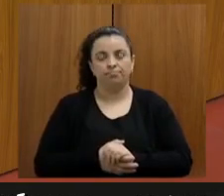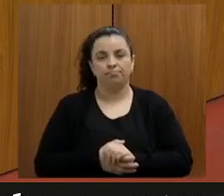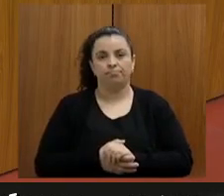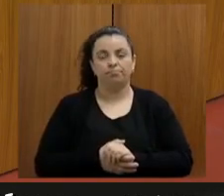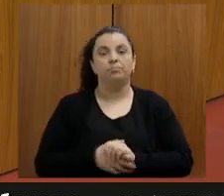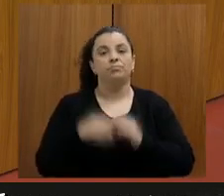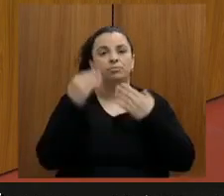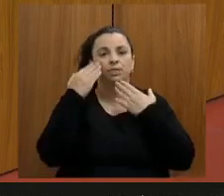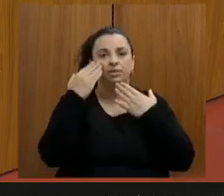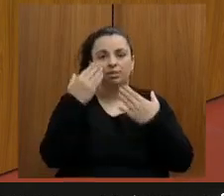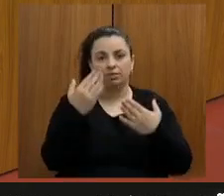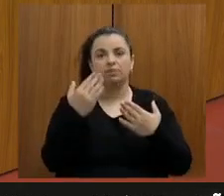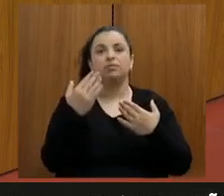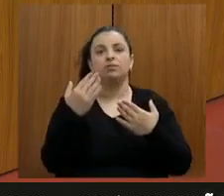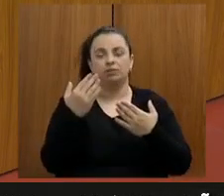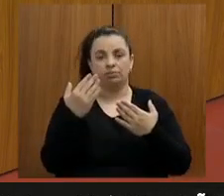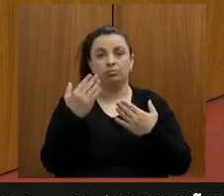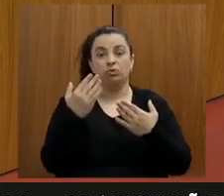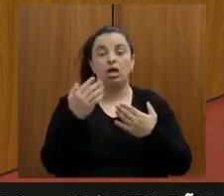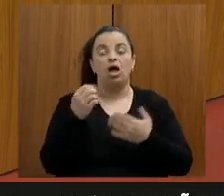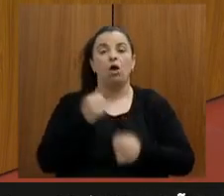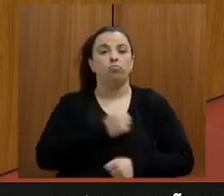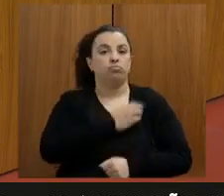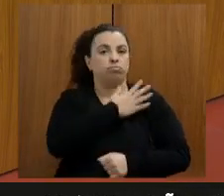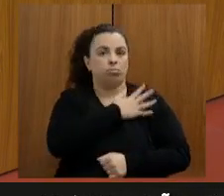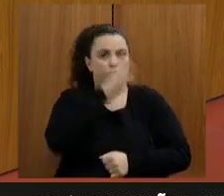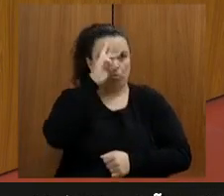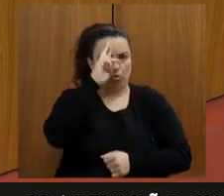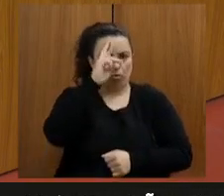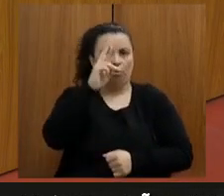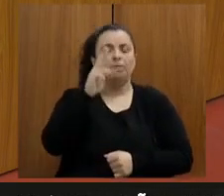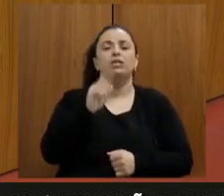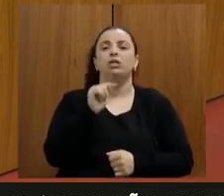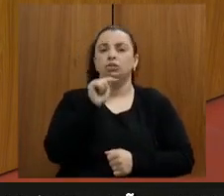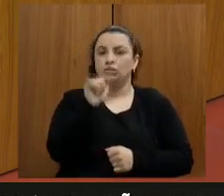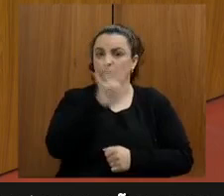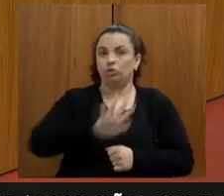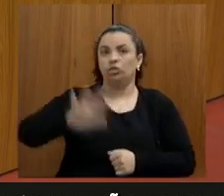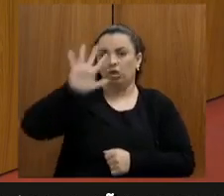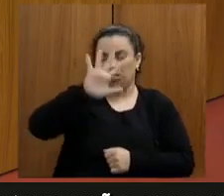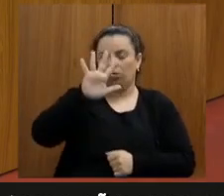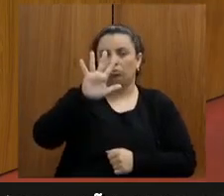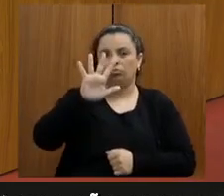e agradecemos ao comandante-geral do Corpo de Bombeiros Militar